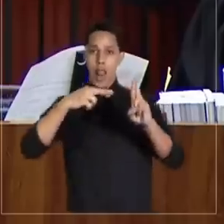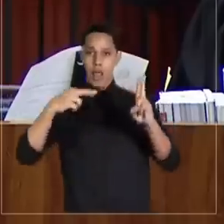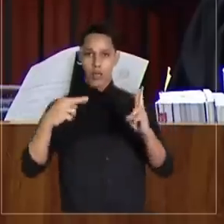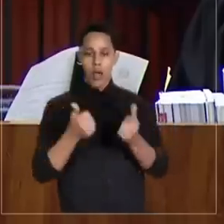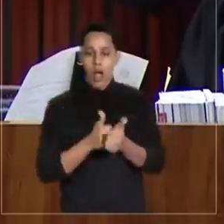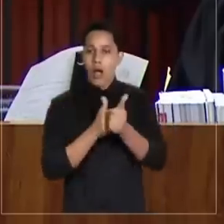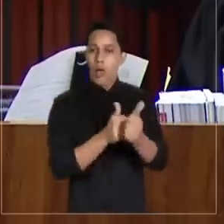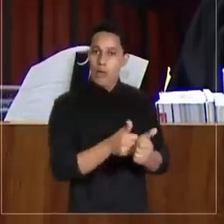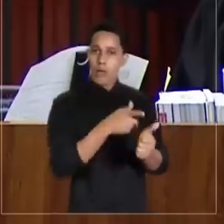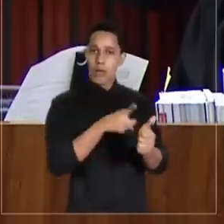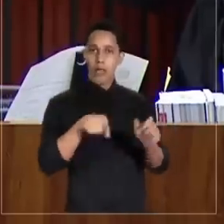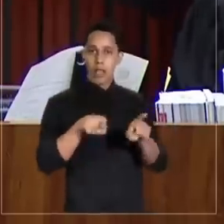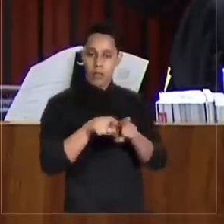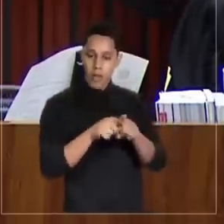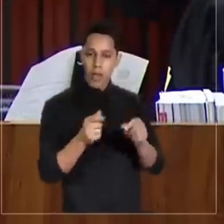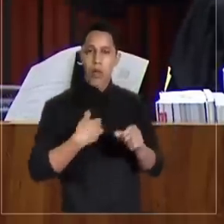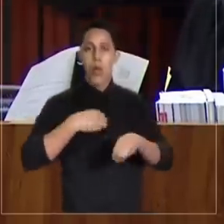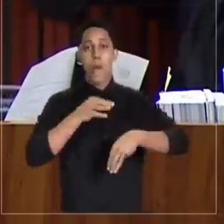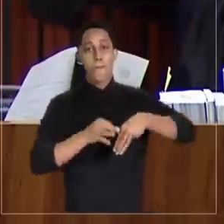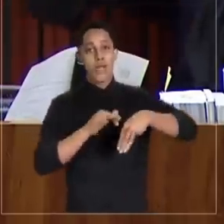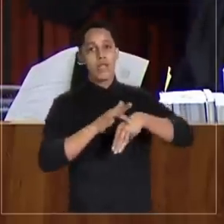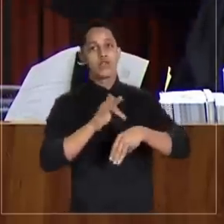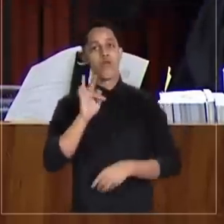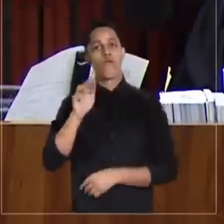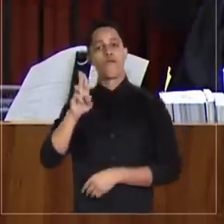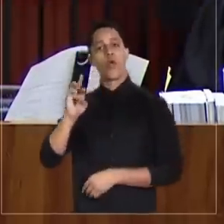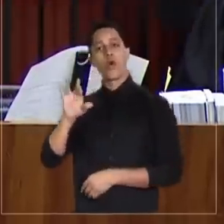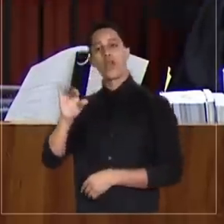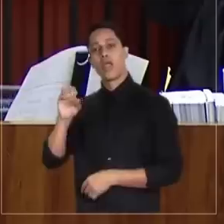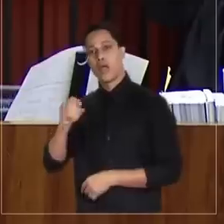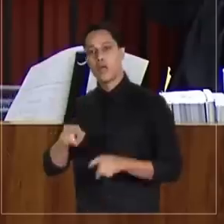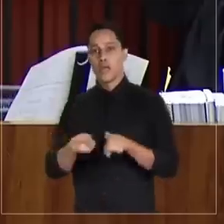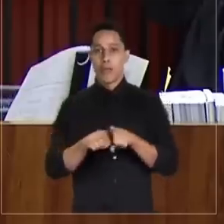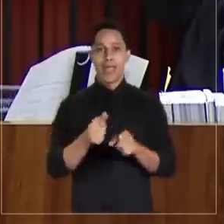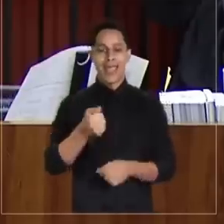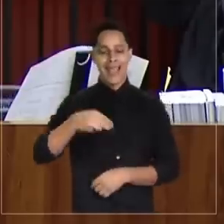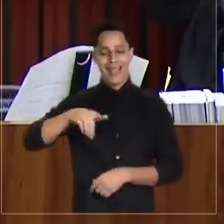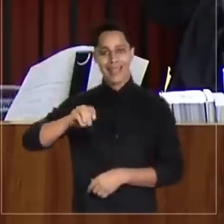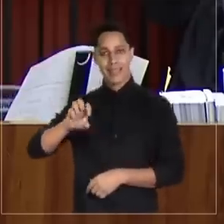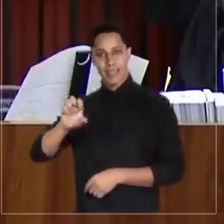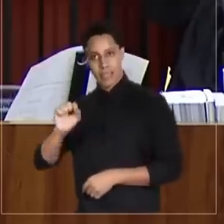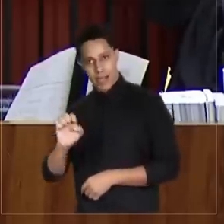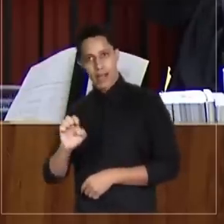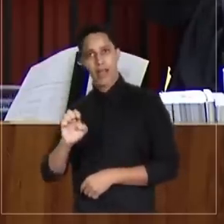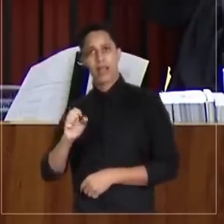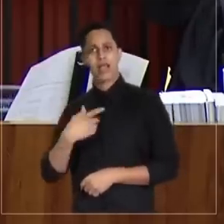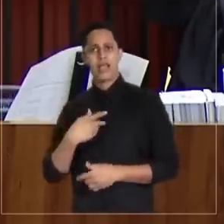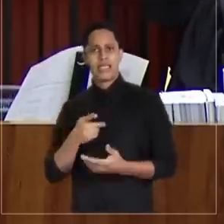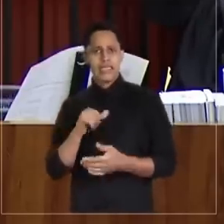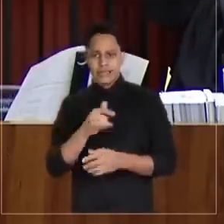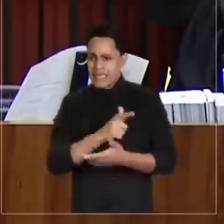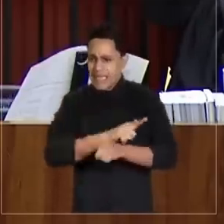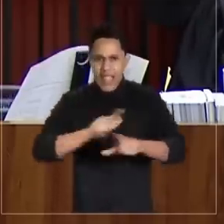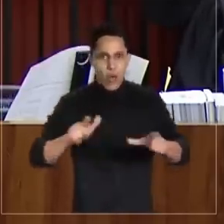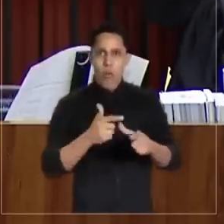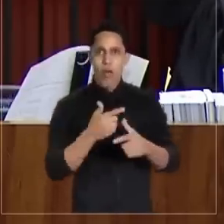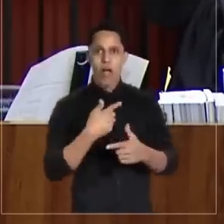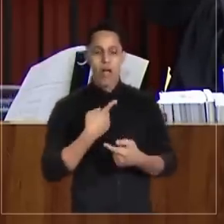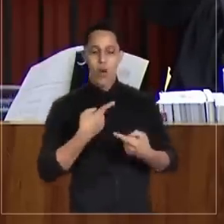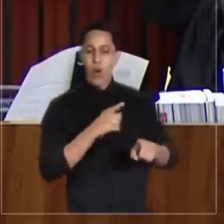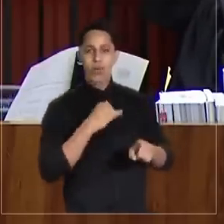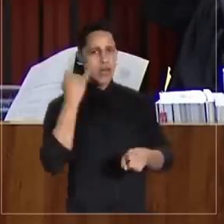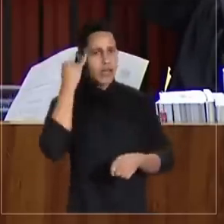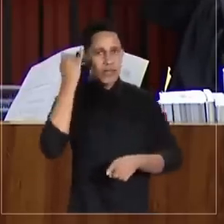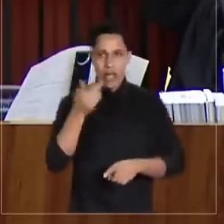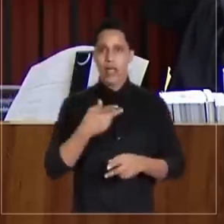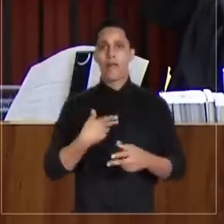foi acompanhado pelos ministros Floriano de Azevedo Marques e André Ramos Tavares. Inaugurou a divergência para